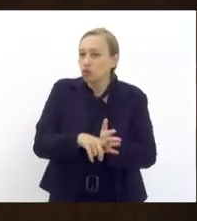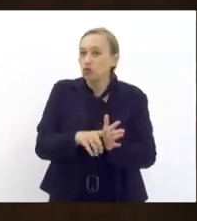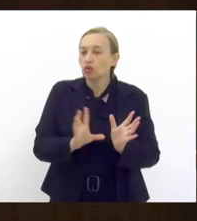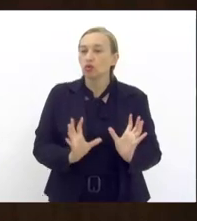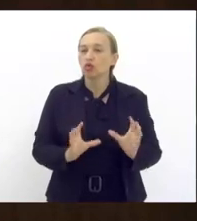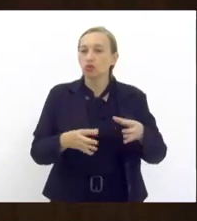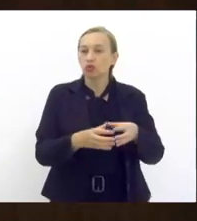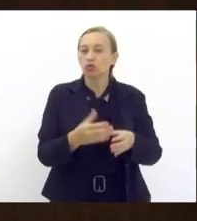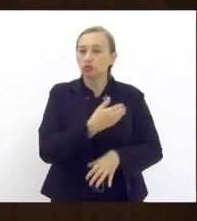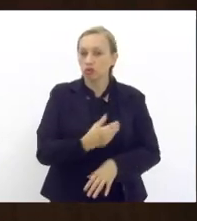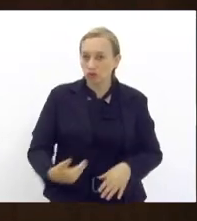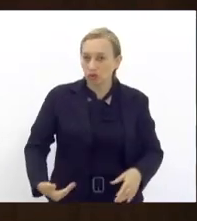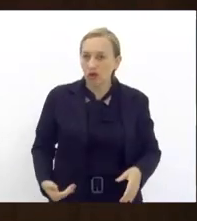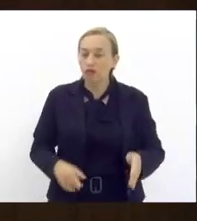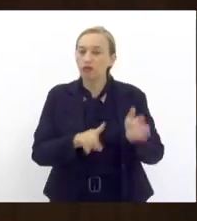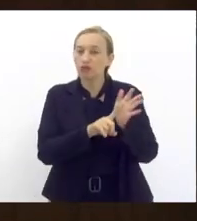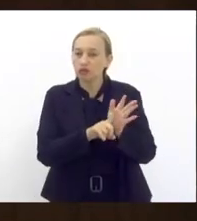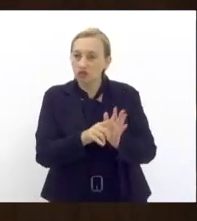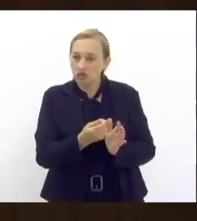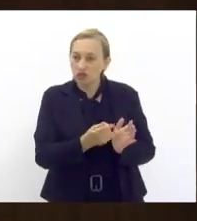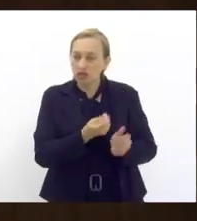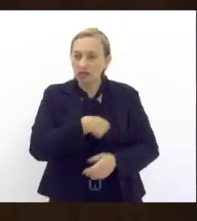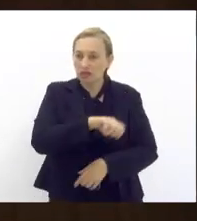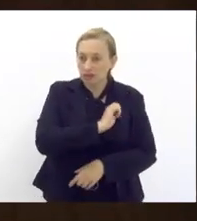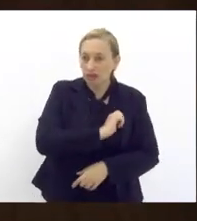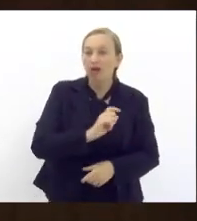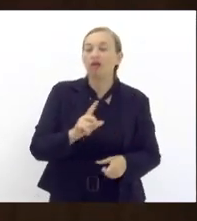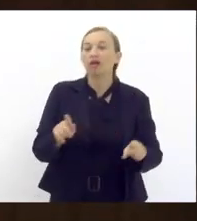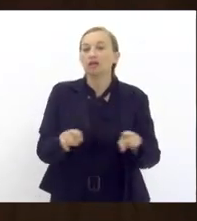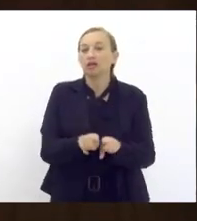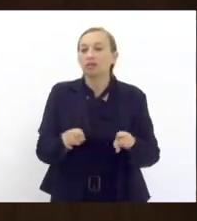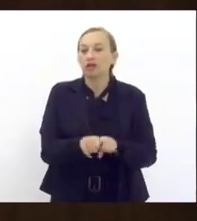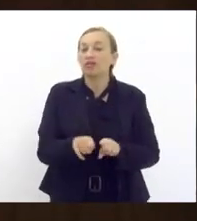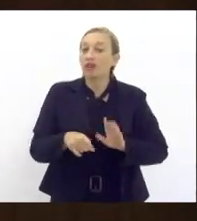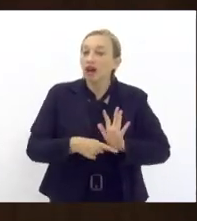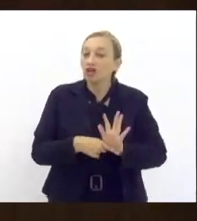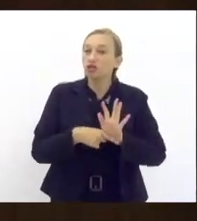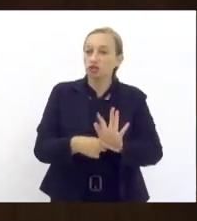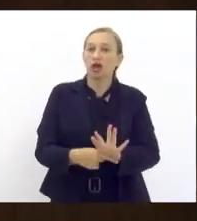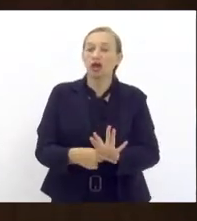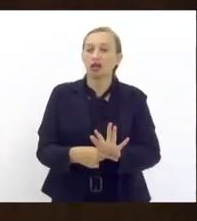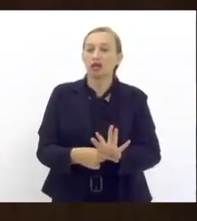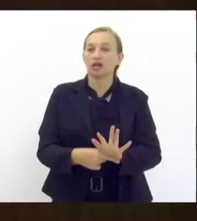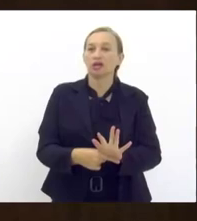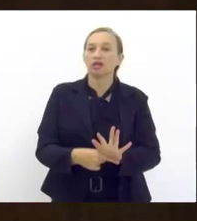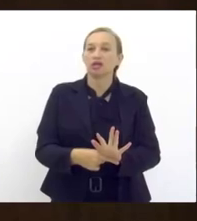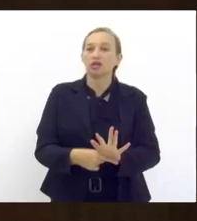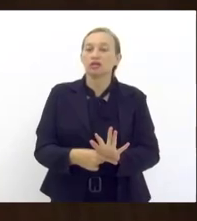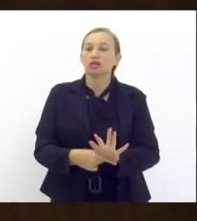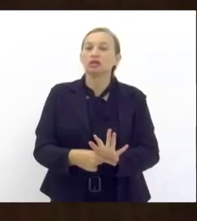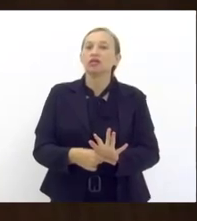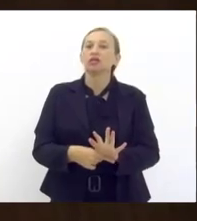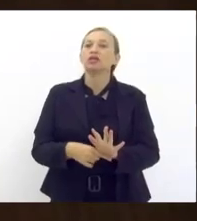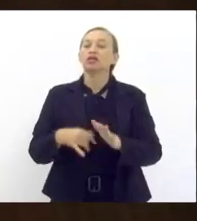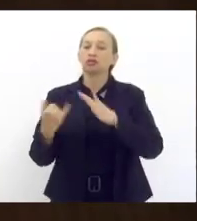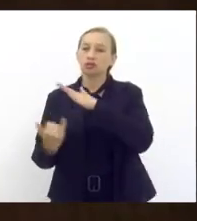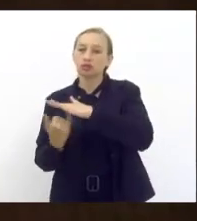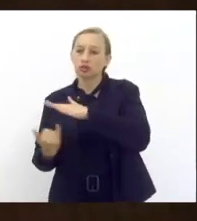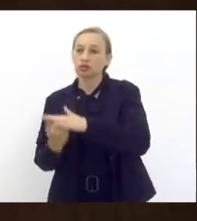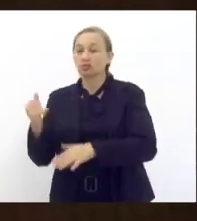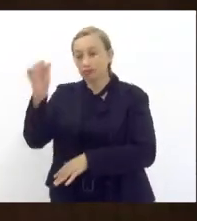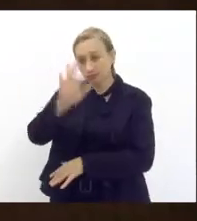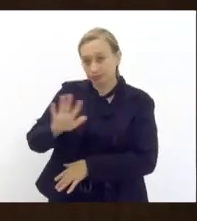governo, mais do que fiscalizar, deputada Érica, a gente vai cooperar. Nós vamos, com as instituições